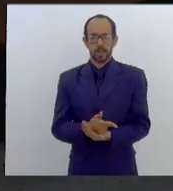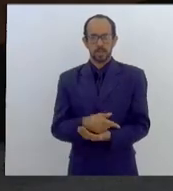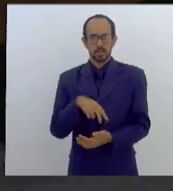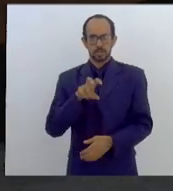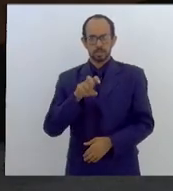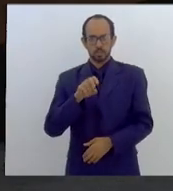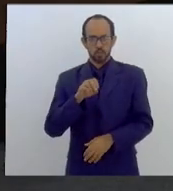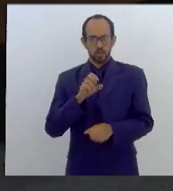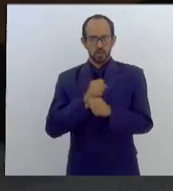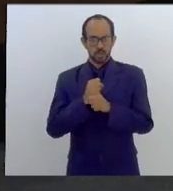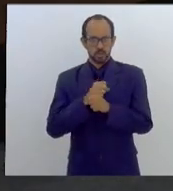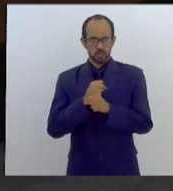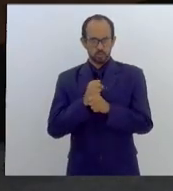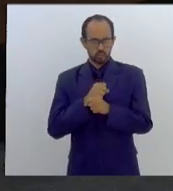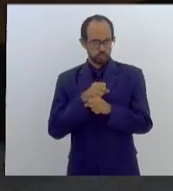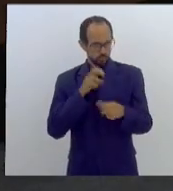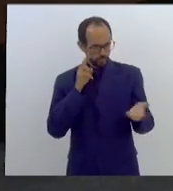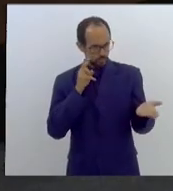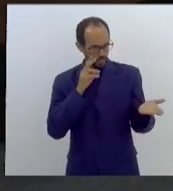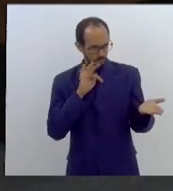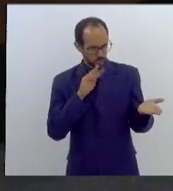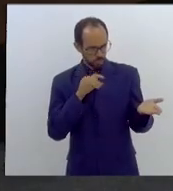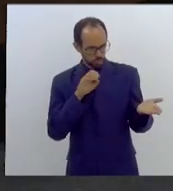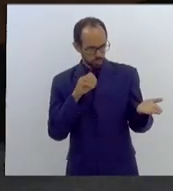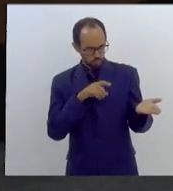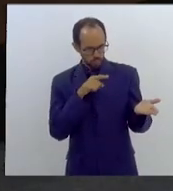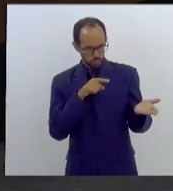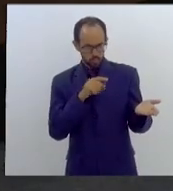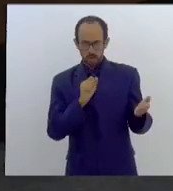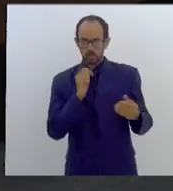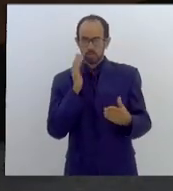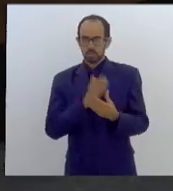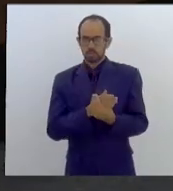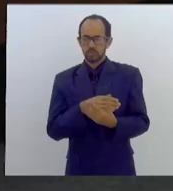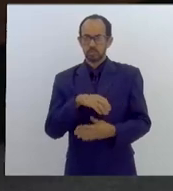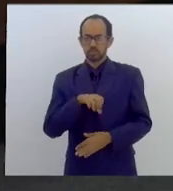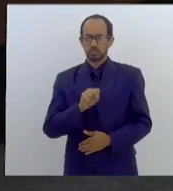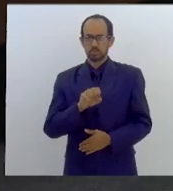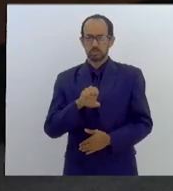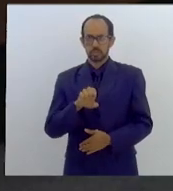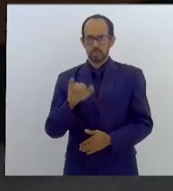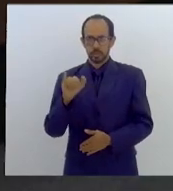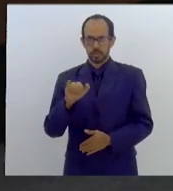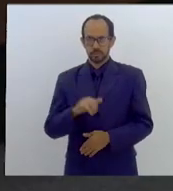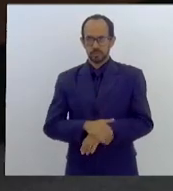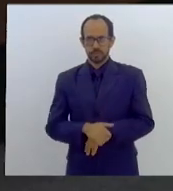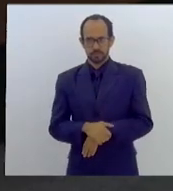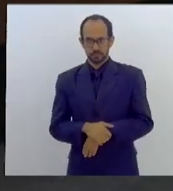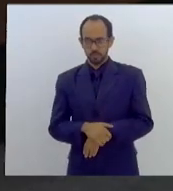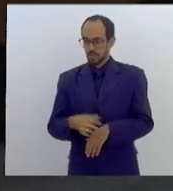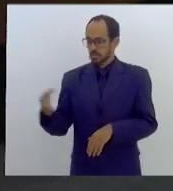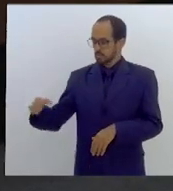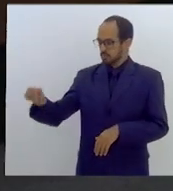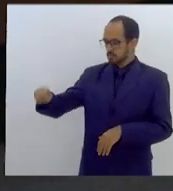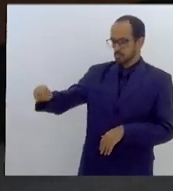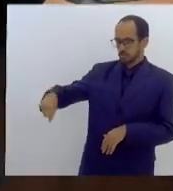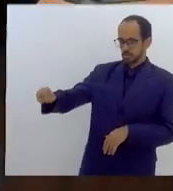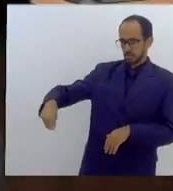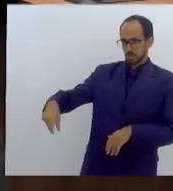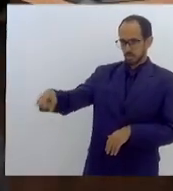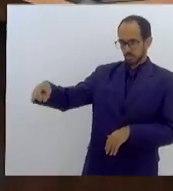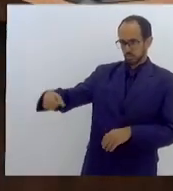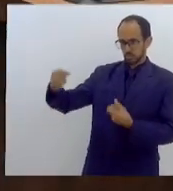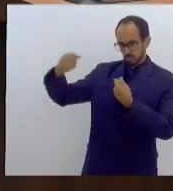50 anos. Está lembrado, deputado Chico Machado? Está no processo, sei. Perfeitamente. Bom. Fiquei sabendo através da explicação do